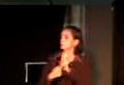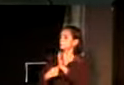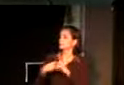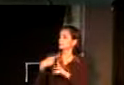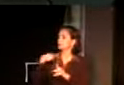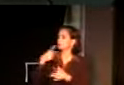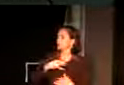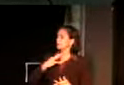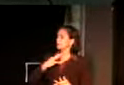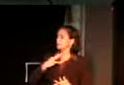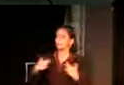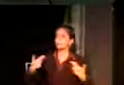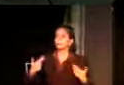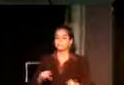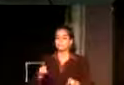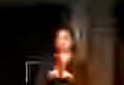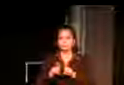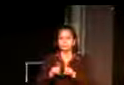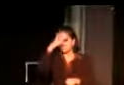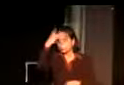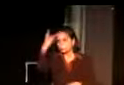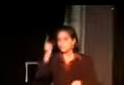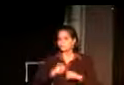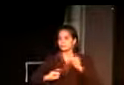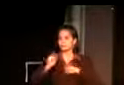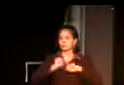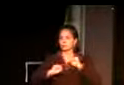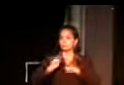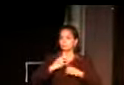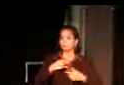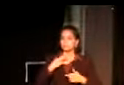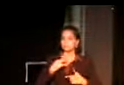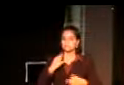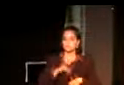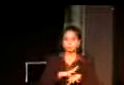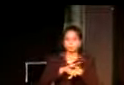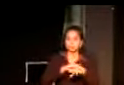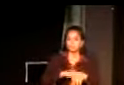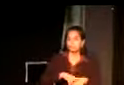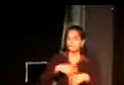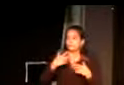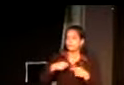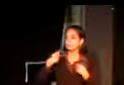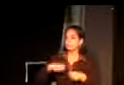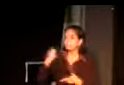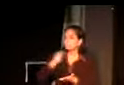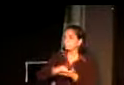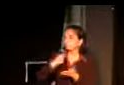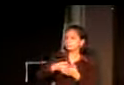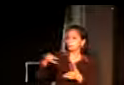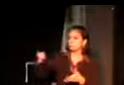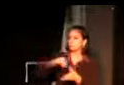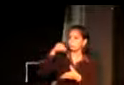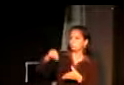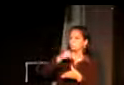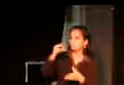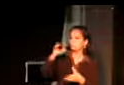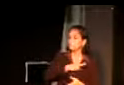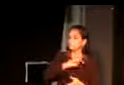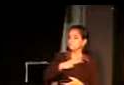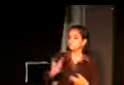gente angustiada por doenças físicas com planos de saúde caríssimo com desesperança pessoas